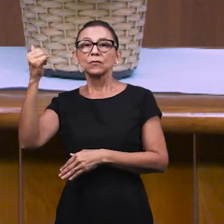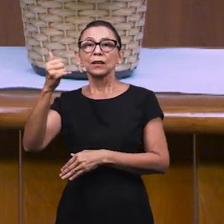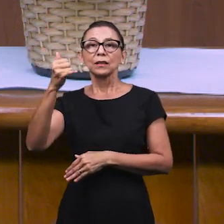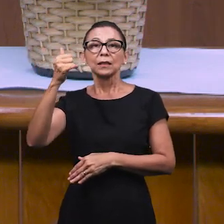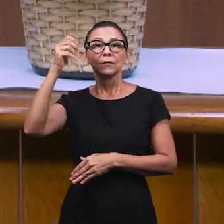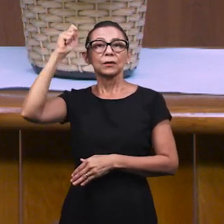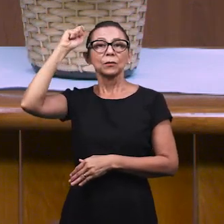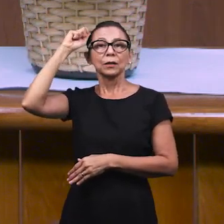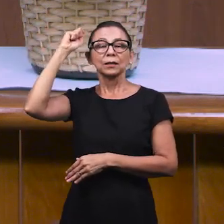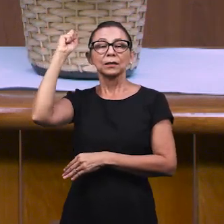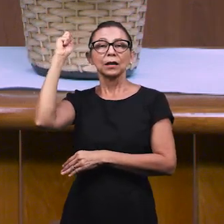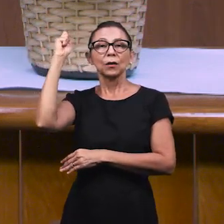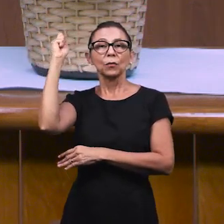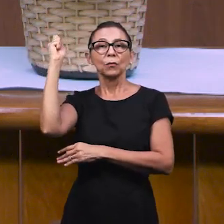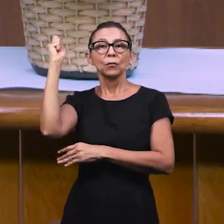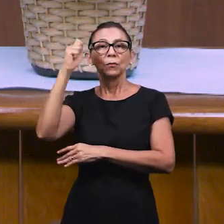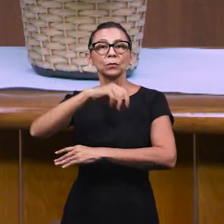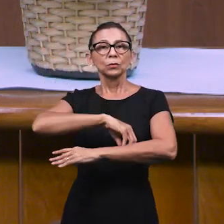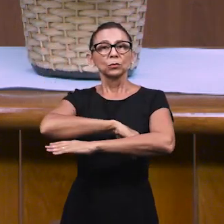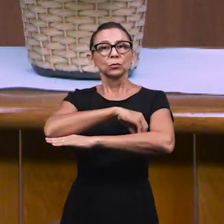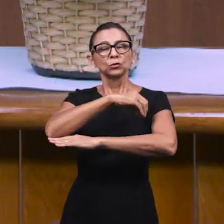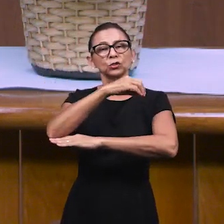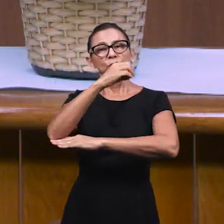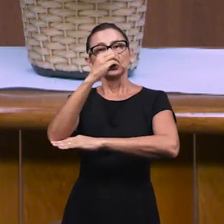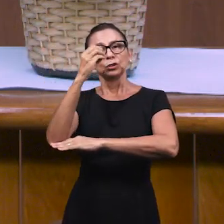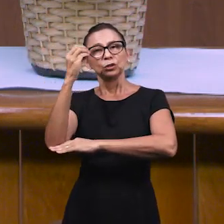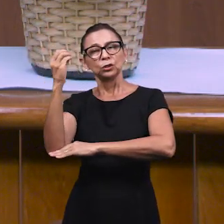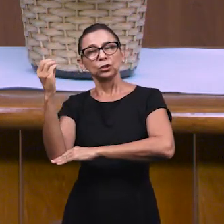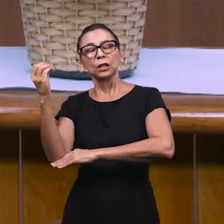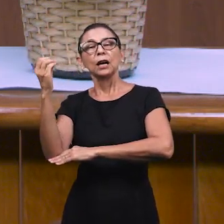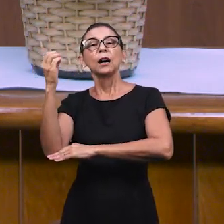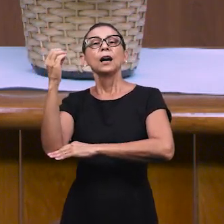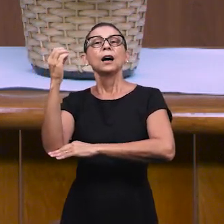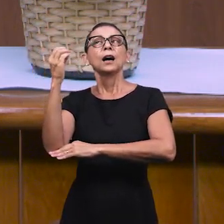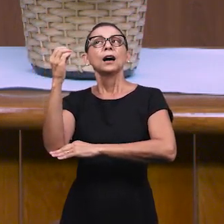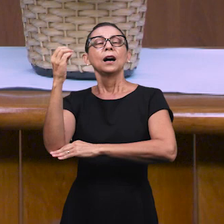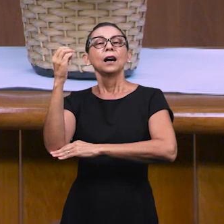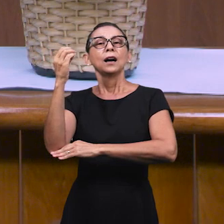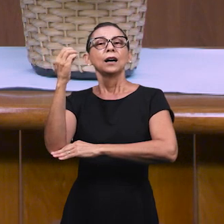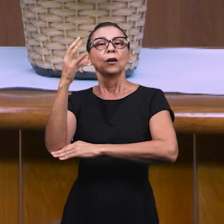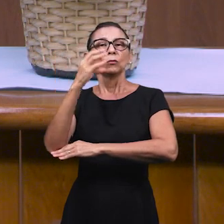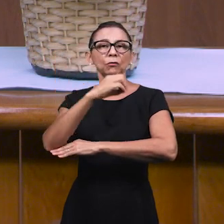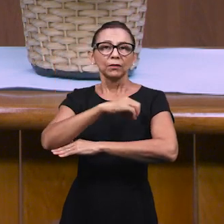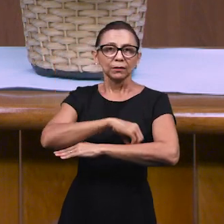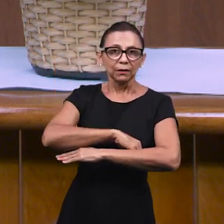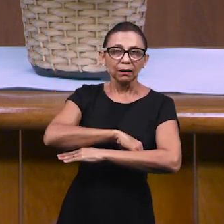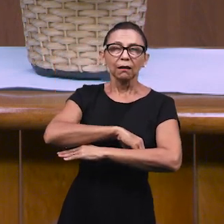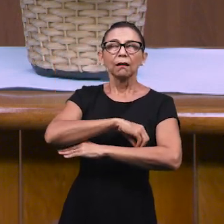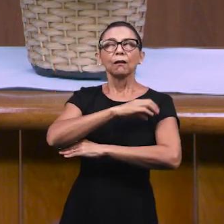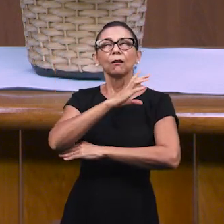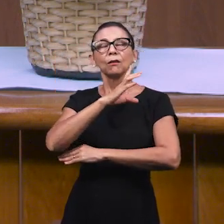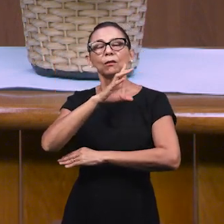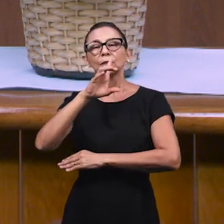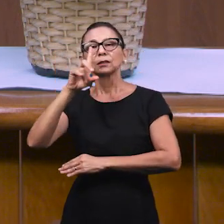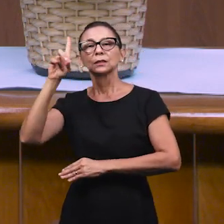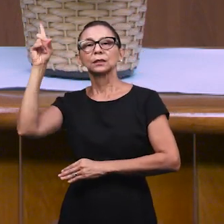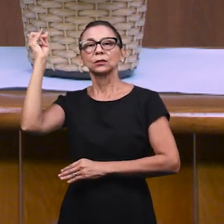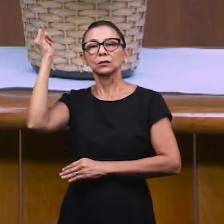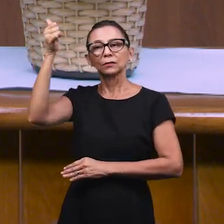ao homem os seus segredos, os seus mistérios. Aquilo acabou porque foi rompido pelo pecado, foi rompido